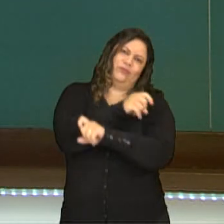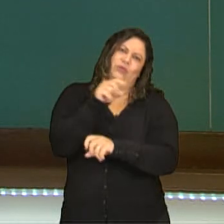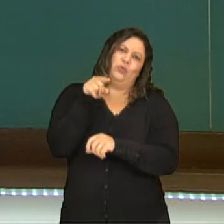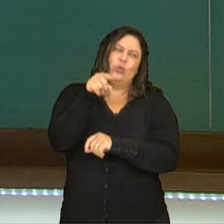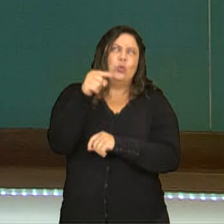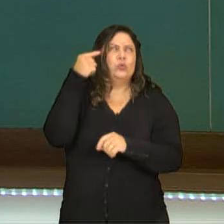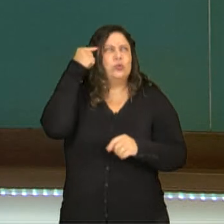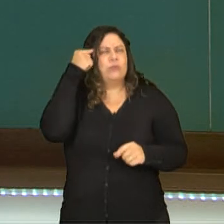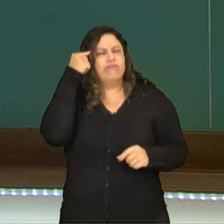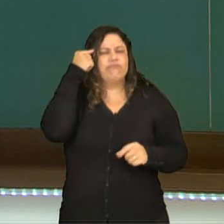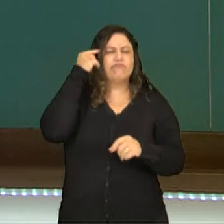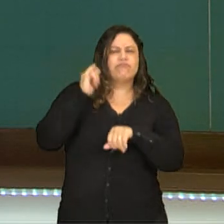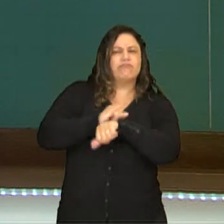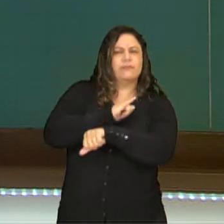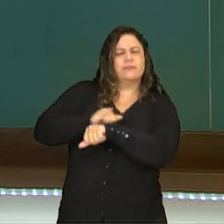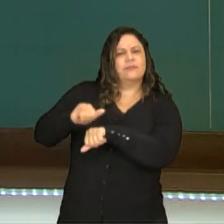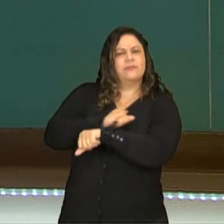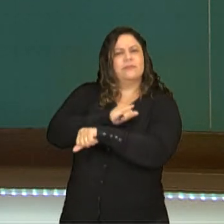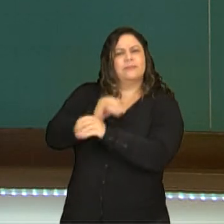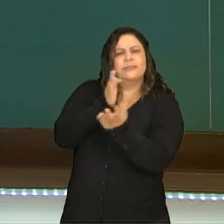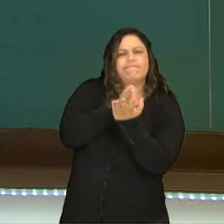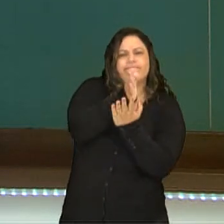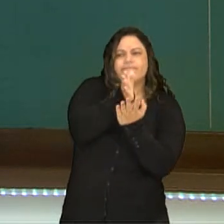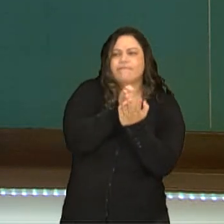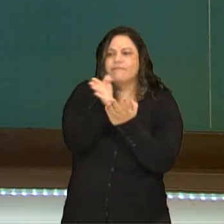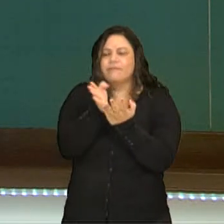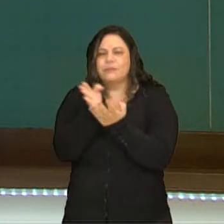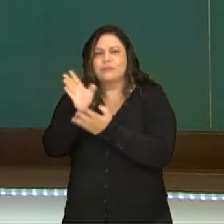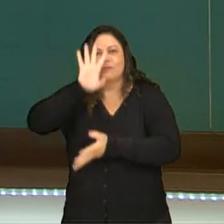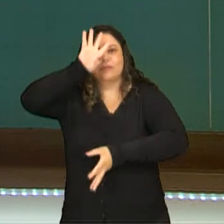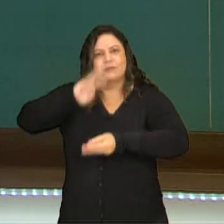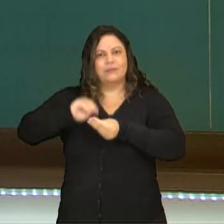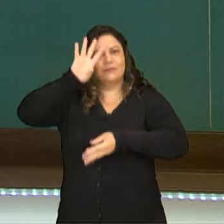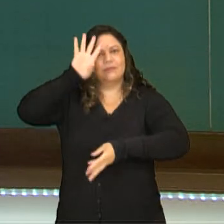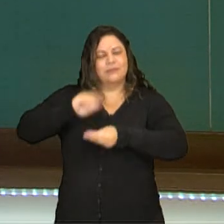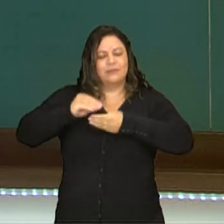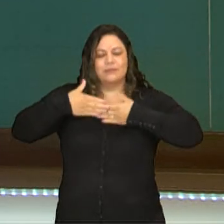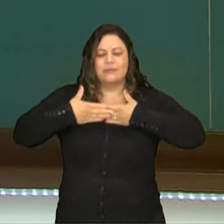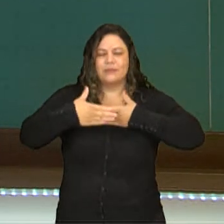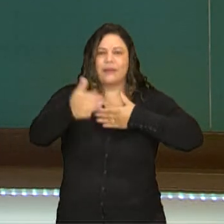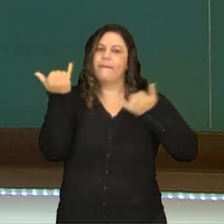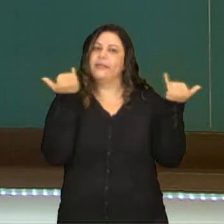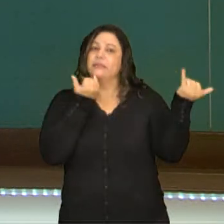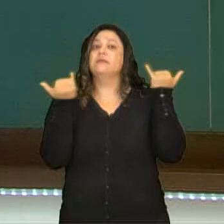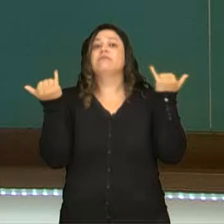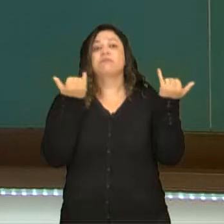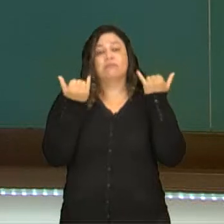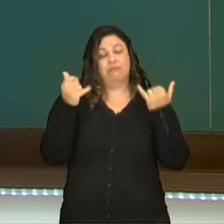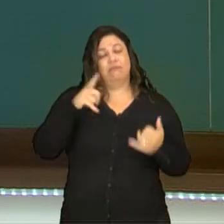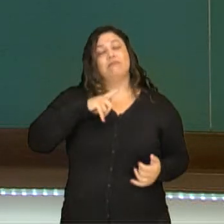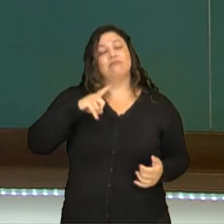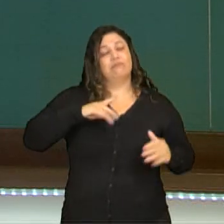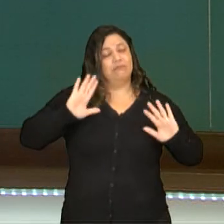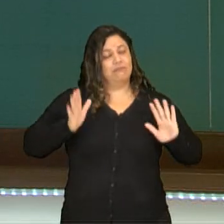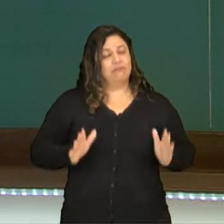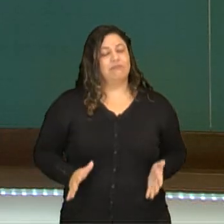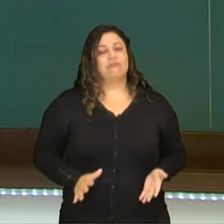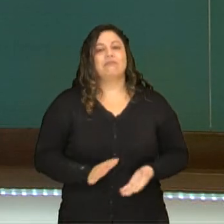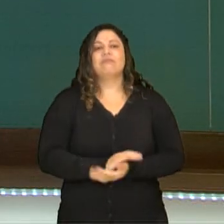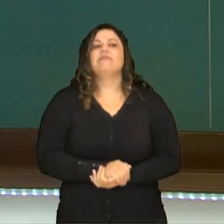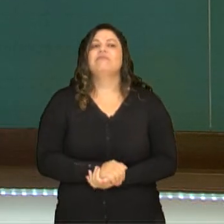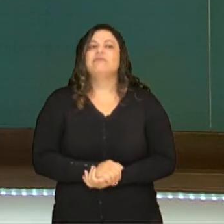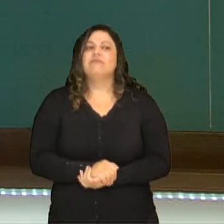ter uma estratégia de resolução, ok? Sempre partindo das informações que nos são fornecidas no